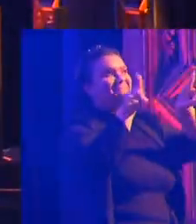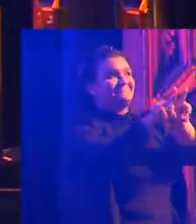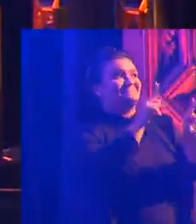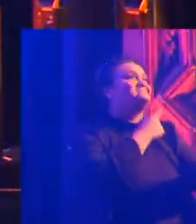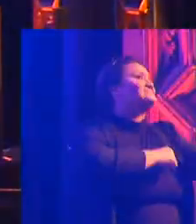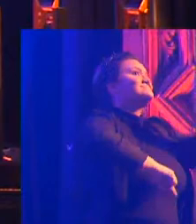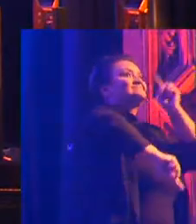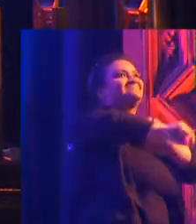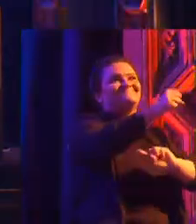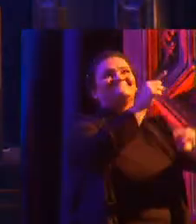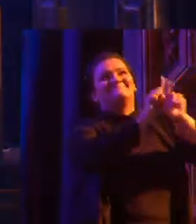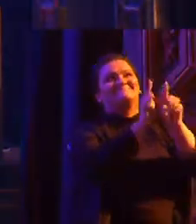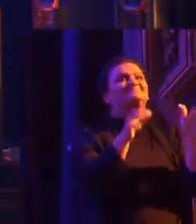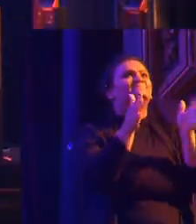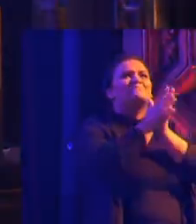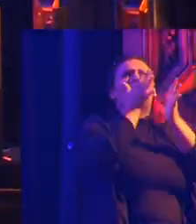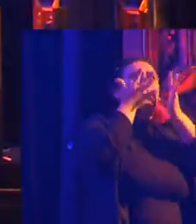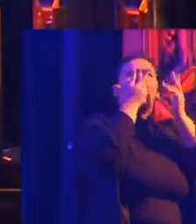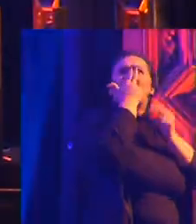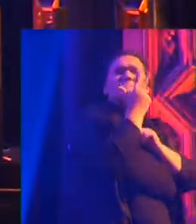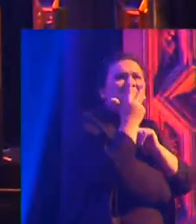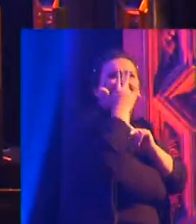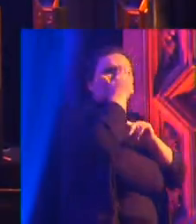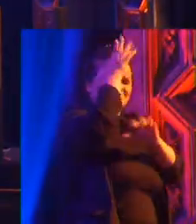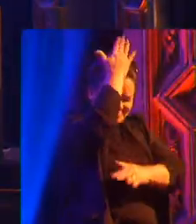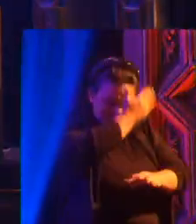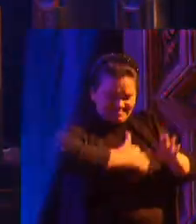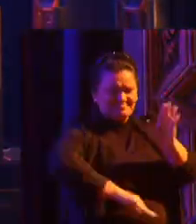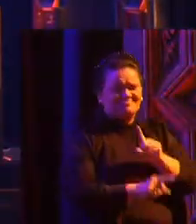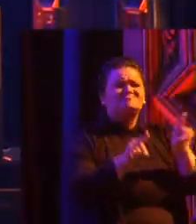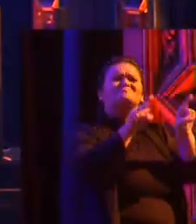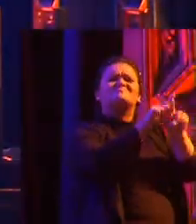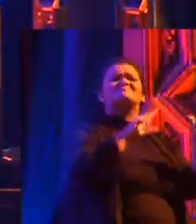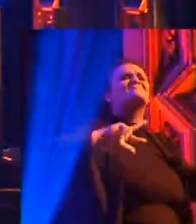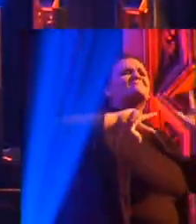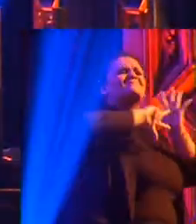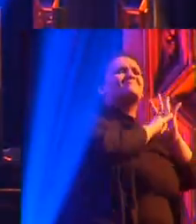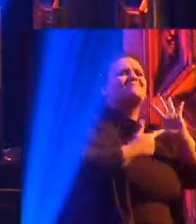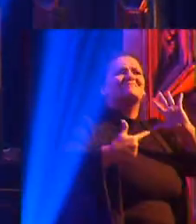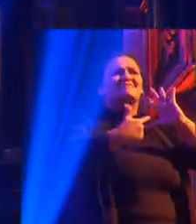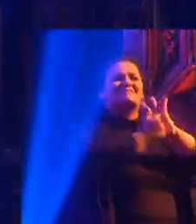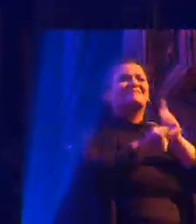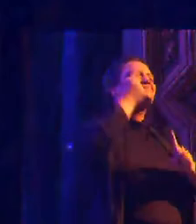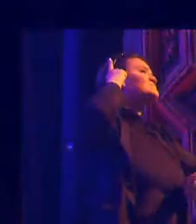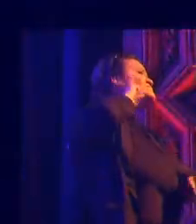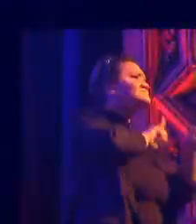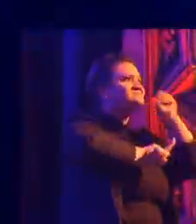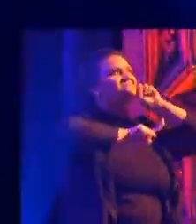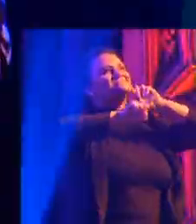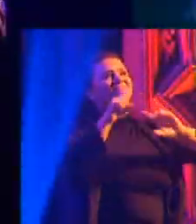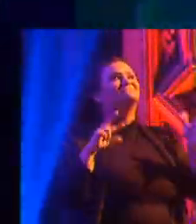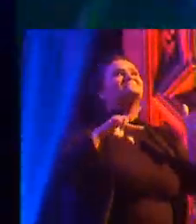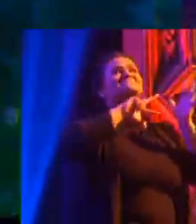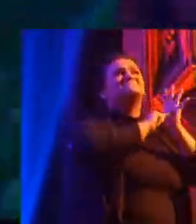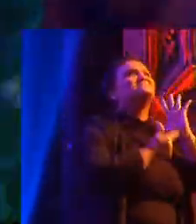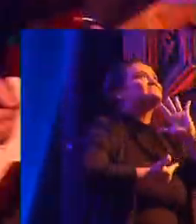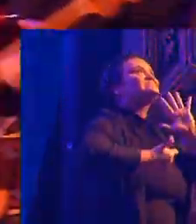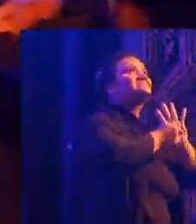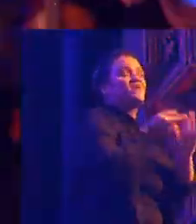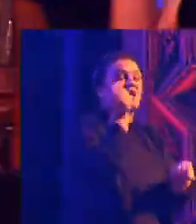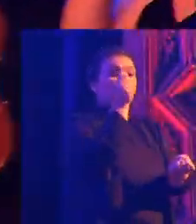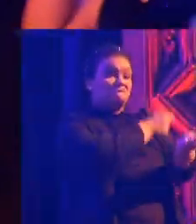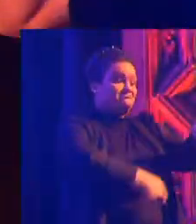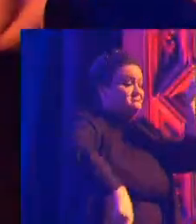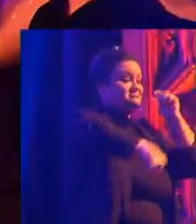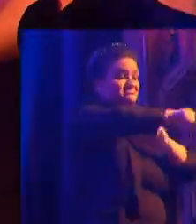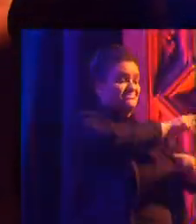o Culata chegou cedo, parece que foi primeiro. Jeff, Afonso, Anito, B.O., Nelson de seu Gererê, cê sabe não anda só. Arraial do Fabulagem